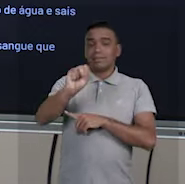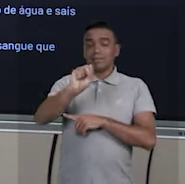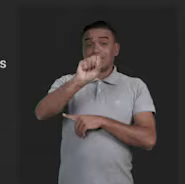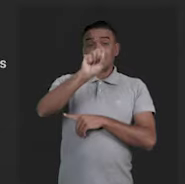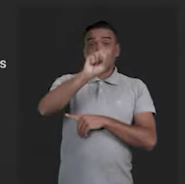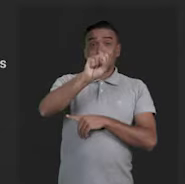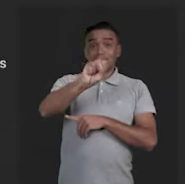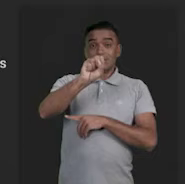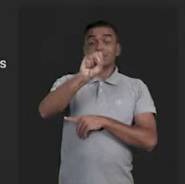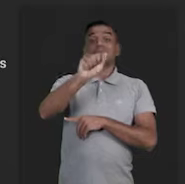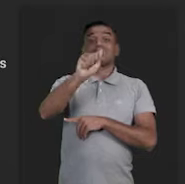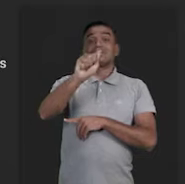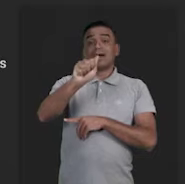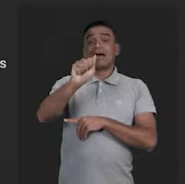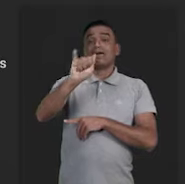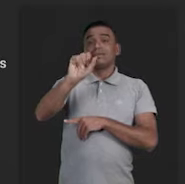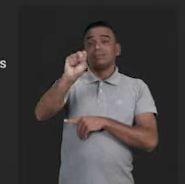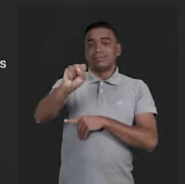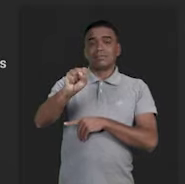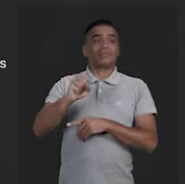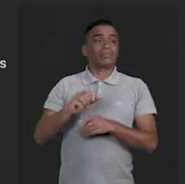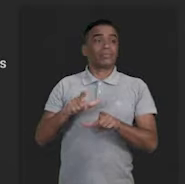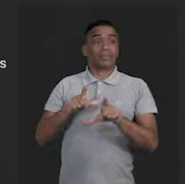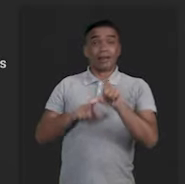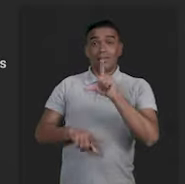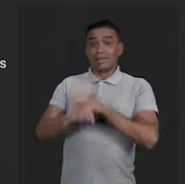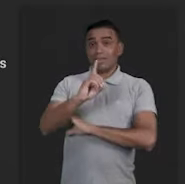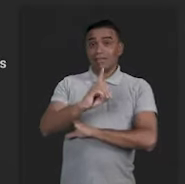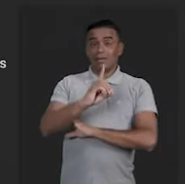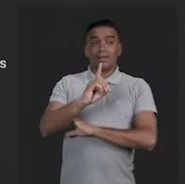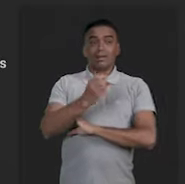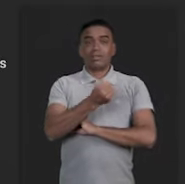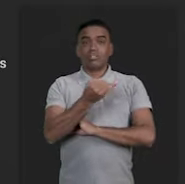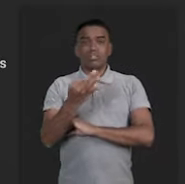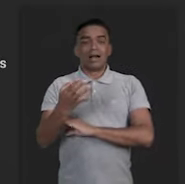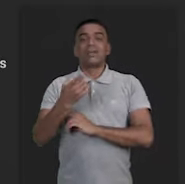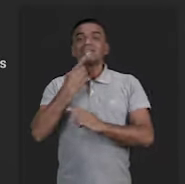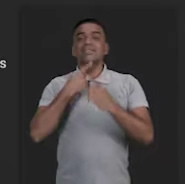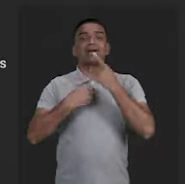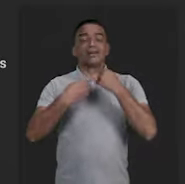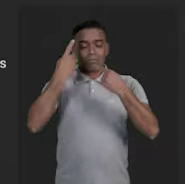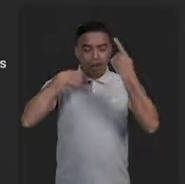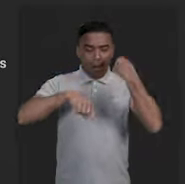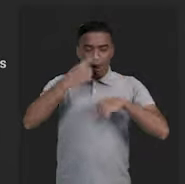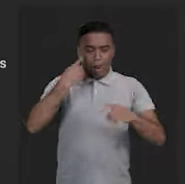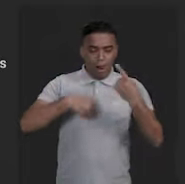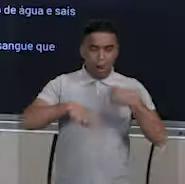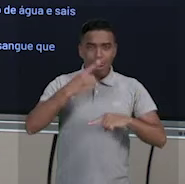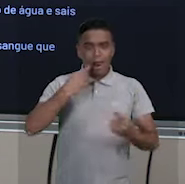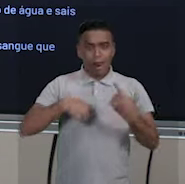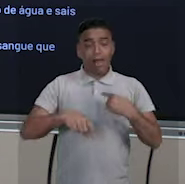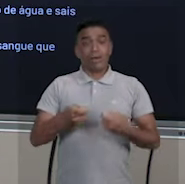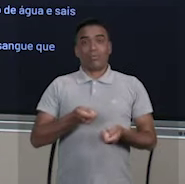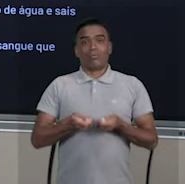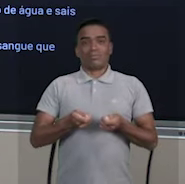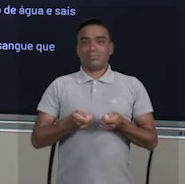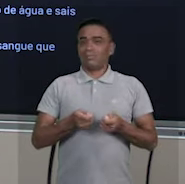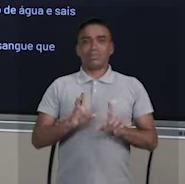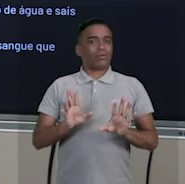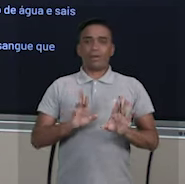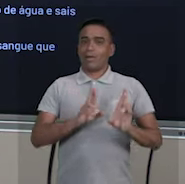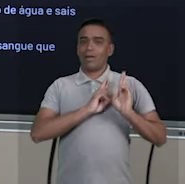nos resta aqui? Letra D, regulação da quantidade de sangue que circula no corpo. Isso aqui não